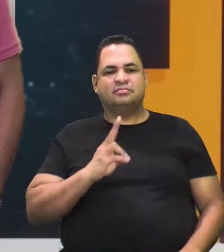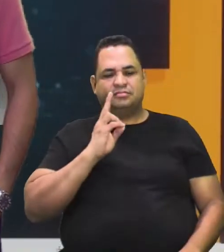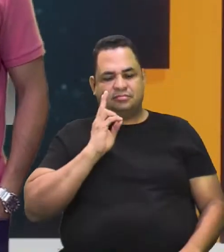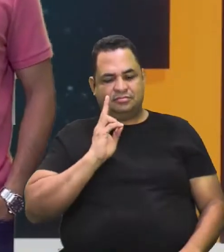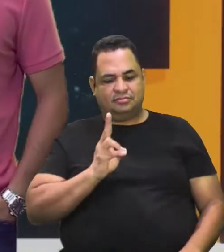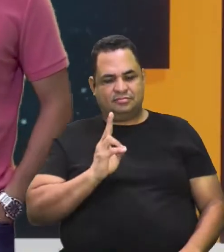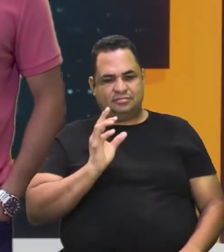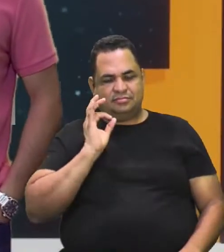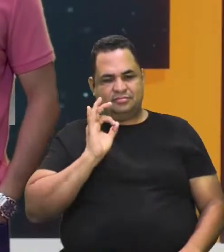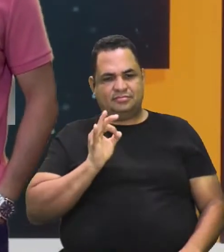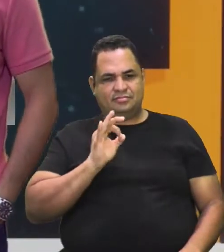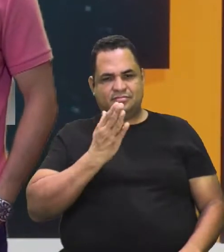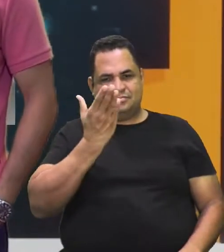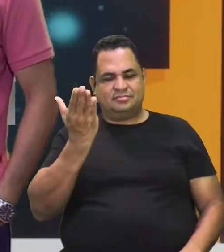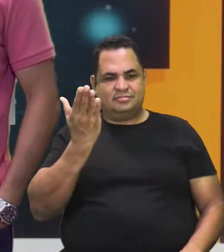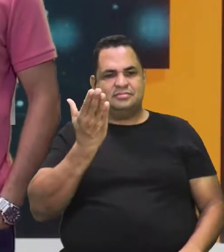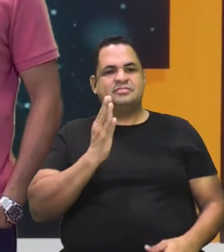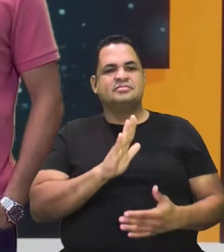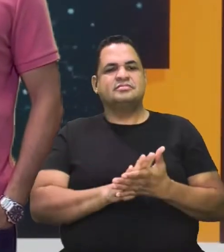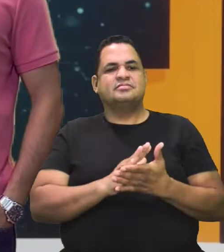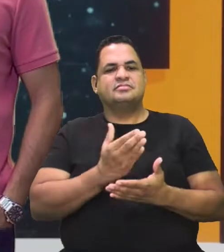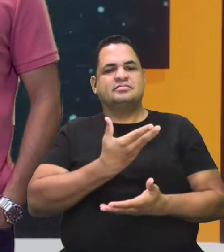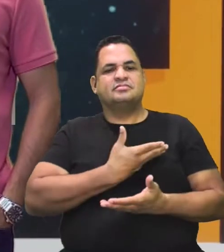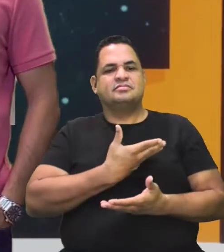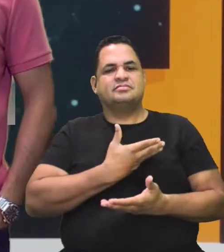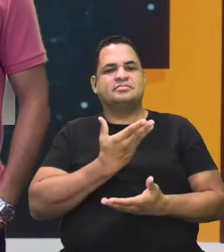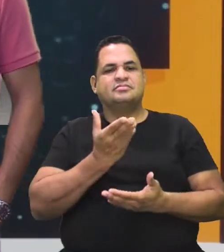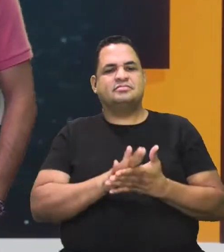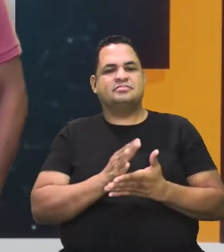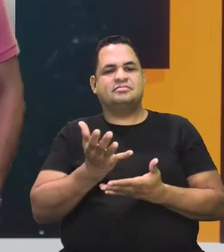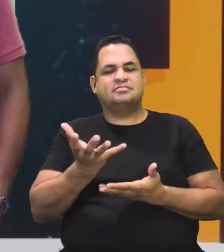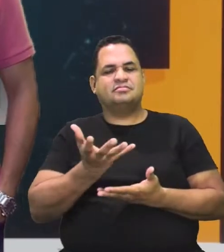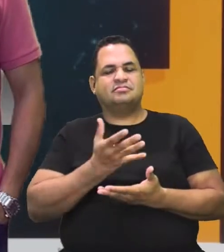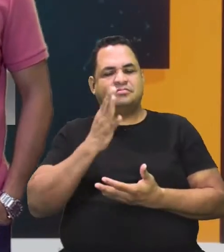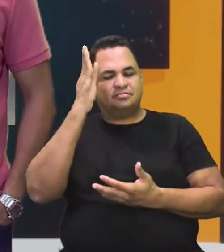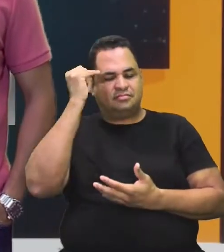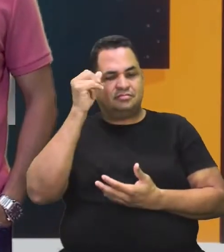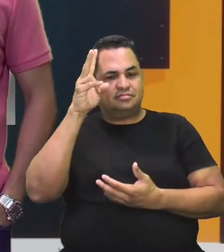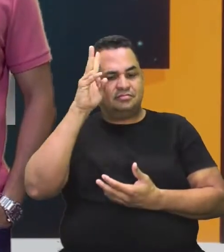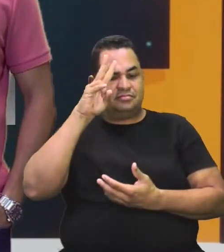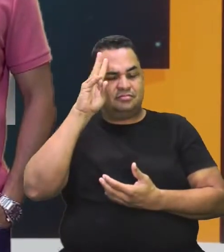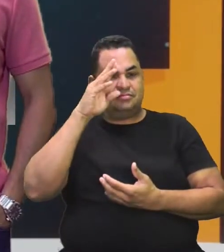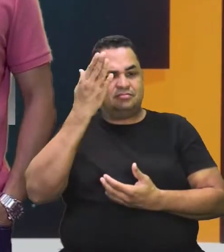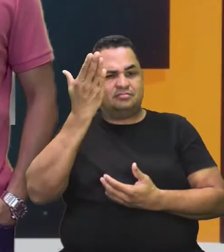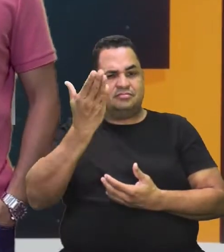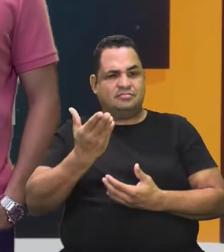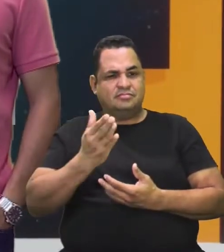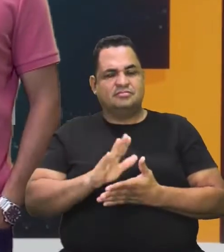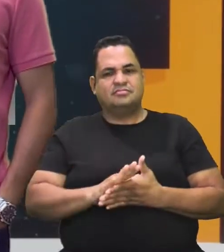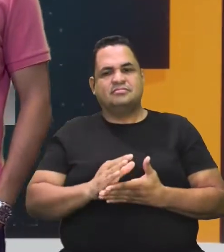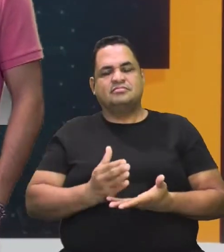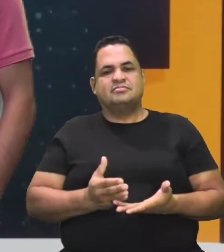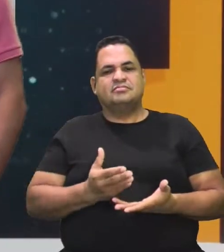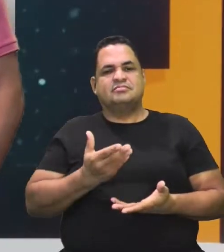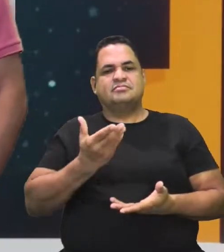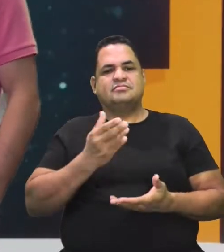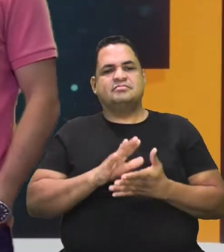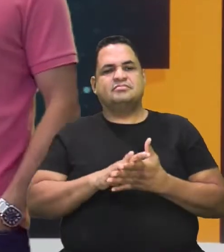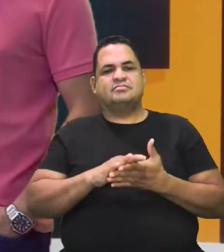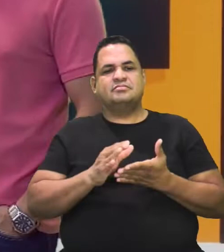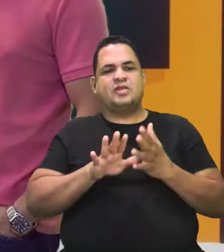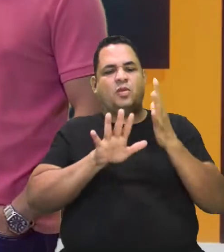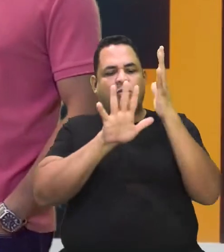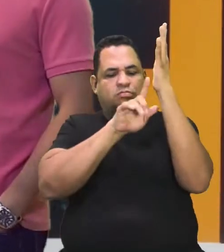Certinho? Nosso amiguinho tá sempre aqui, sempre presente, querendo saber se você lembra, né? Testando seus conhecimentos sobre o